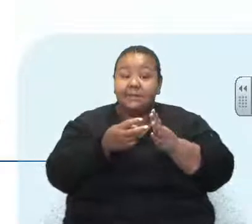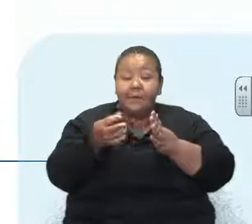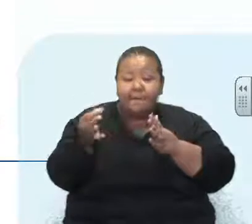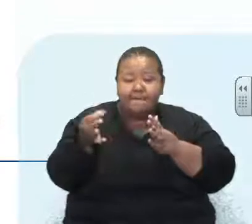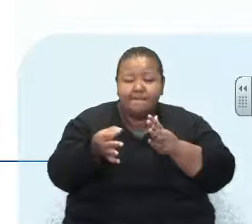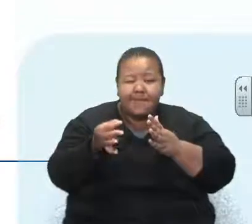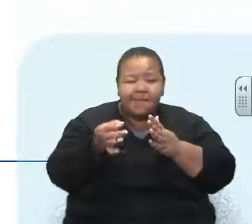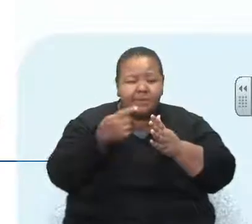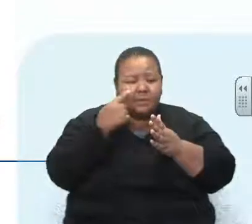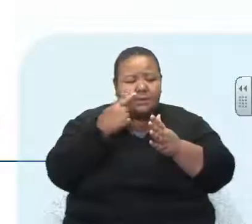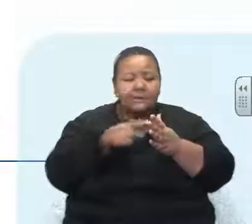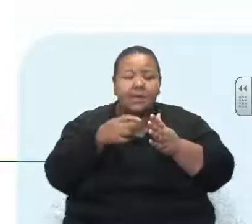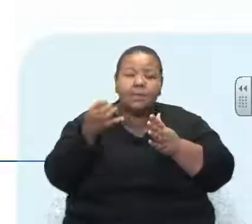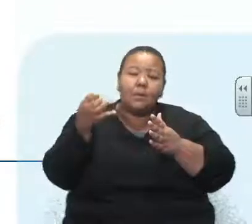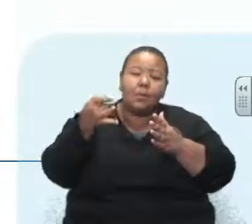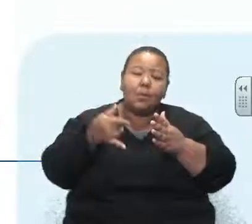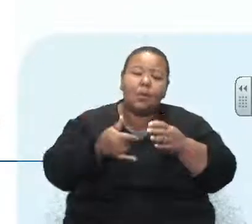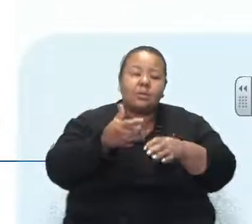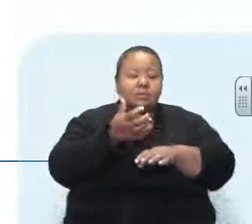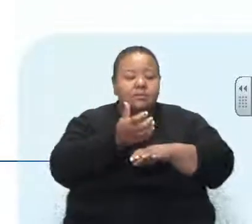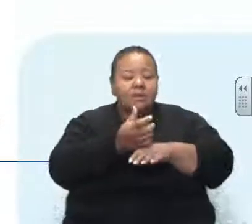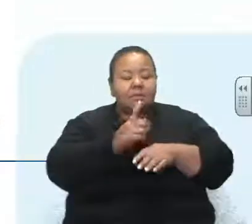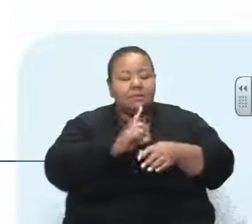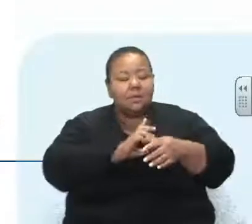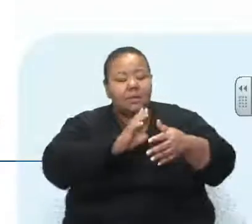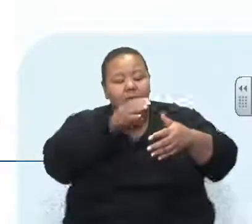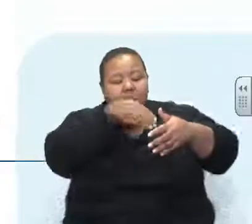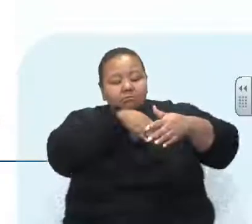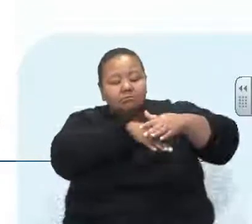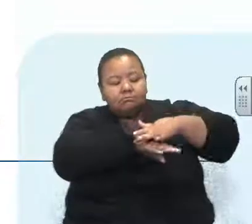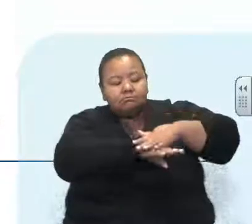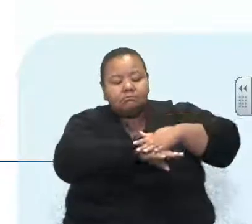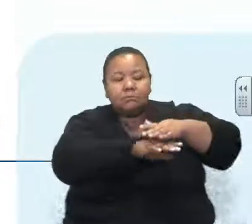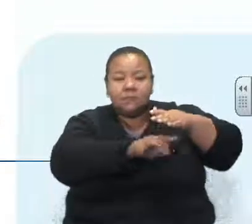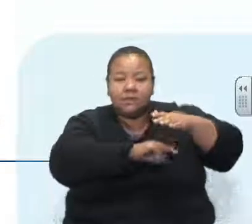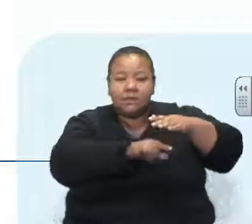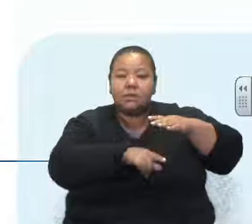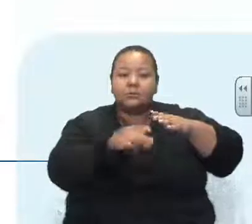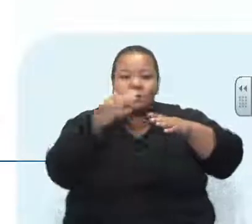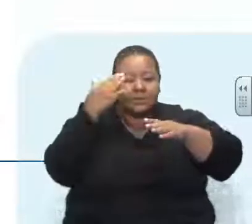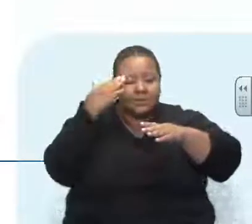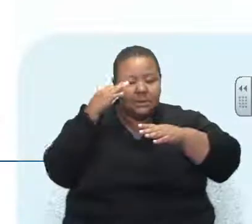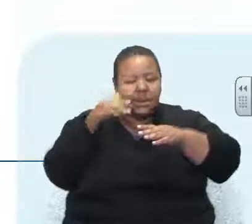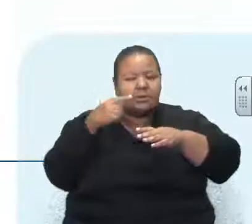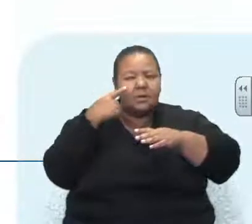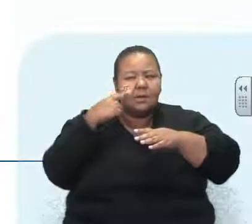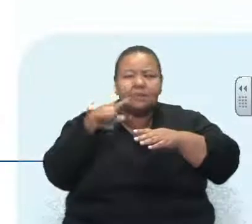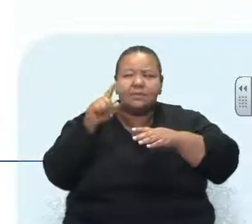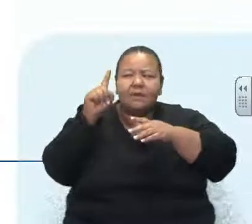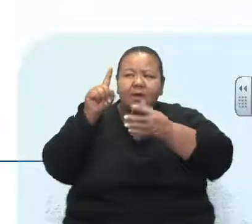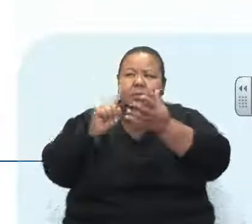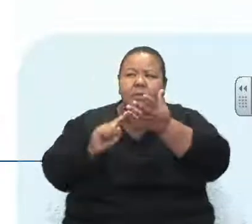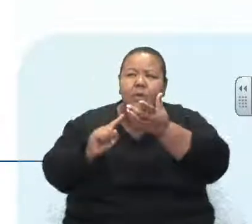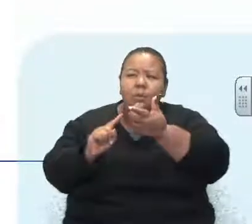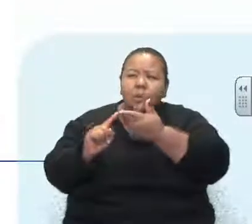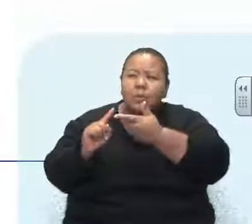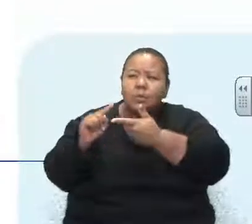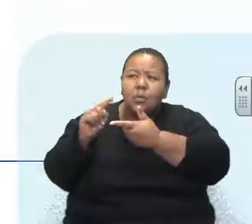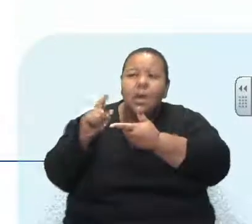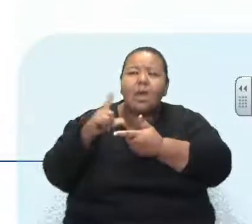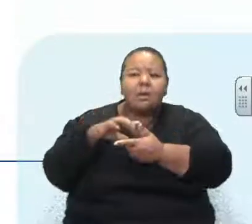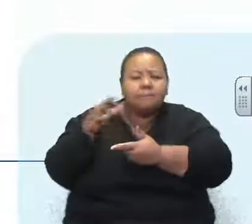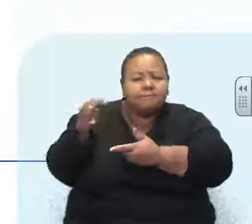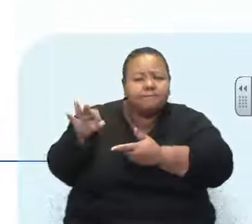informação contábil, daquilo que está falando ali contabilmente que existe em estoque, e você vai lá na parte física e olha o quanto que tem de